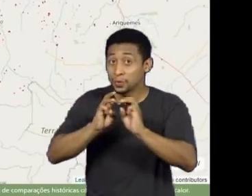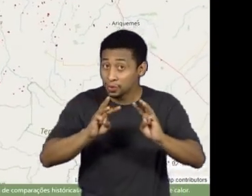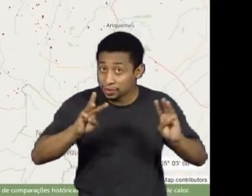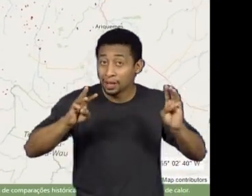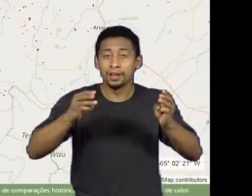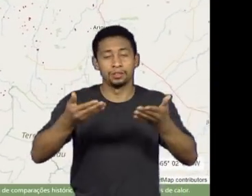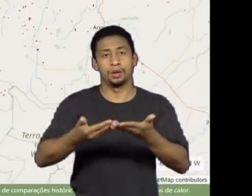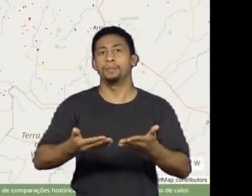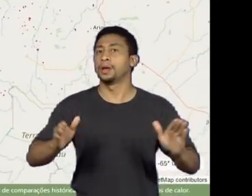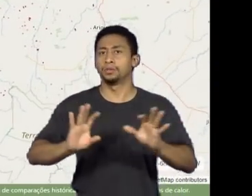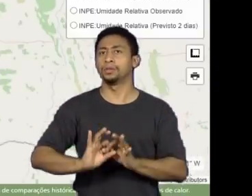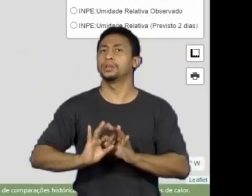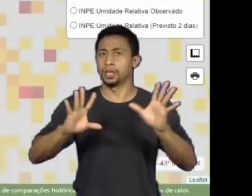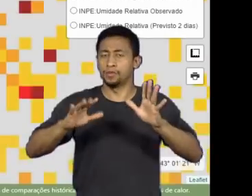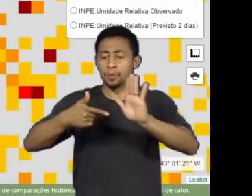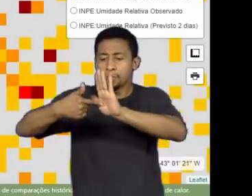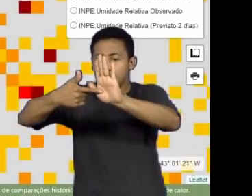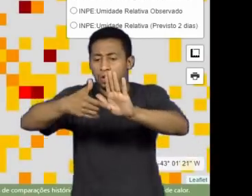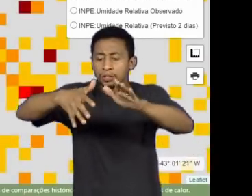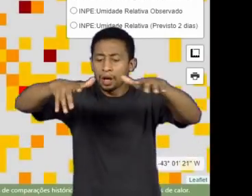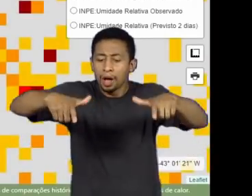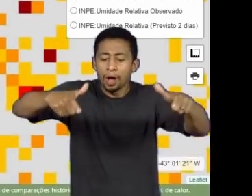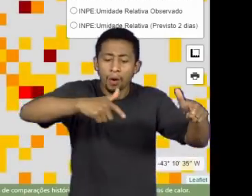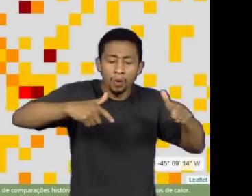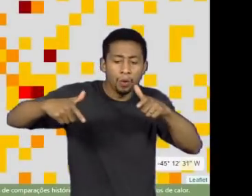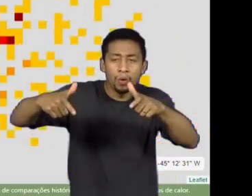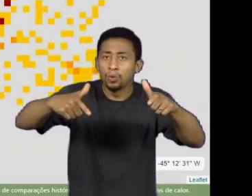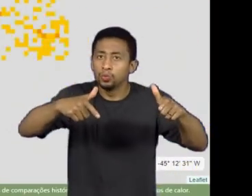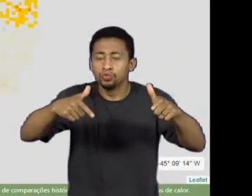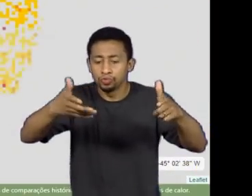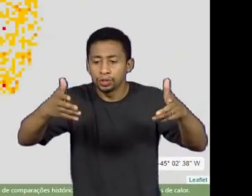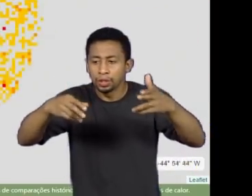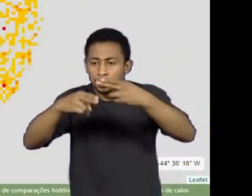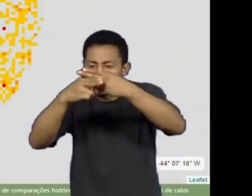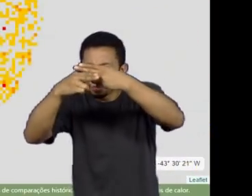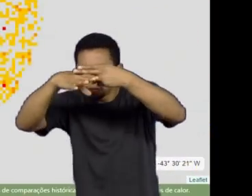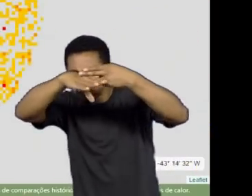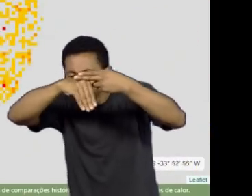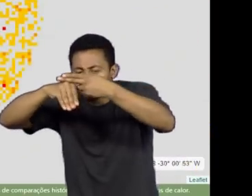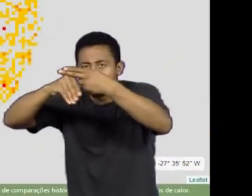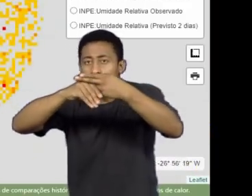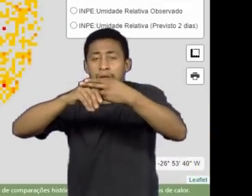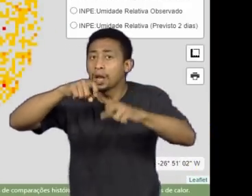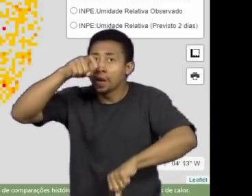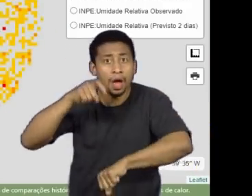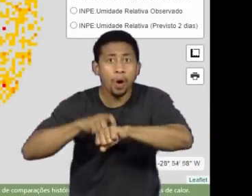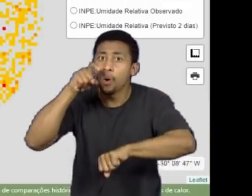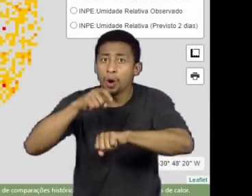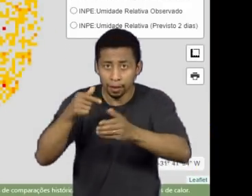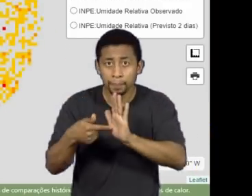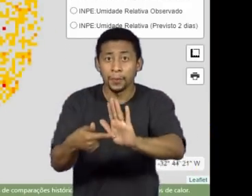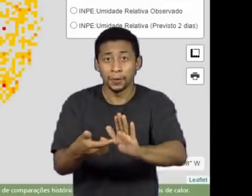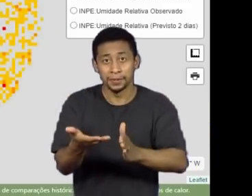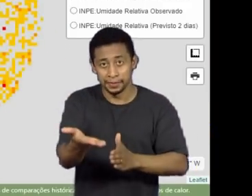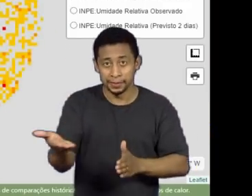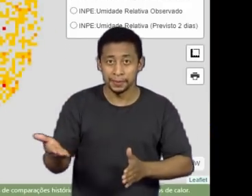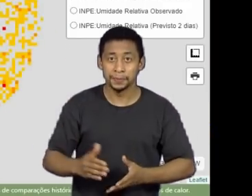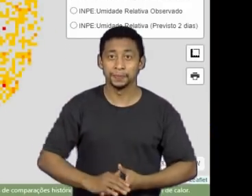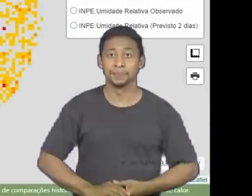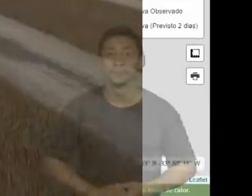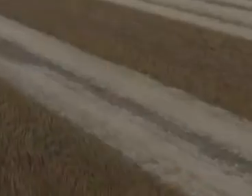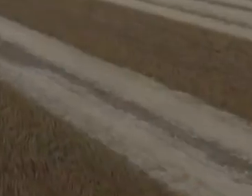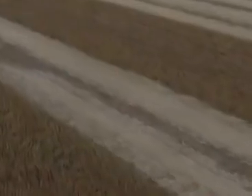fica aberta ao público e mostra as áreas de queimadas em tempo quase real, com imagens de satélites.